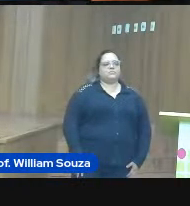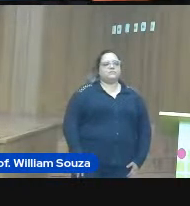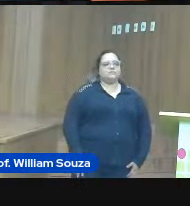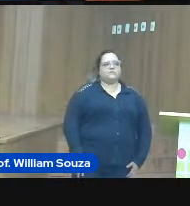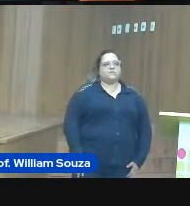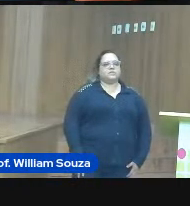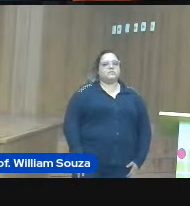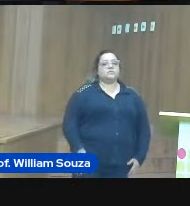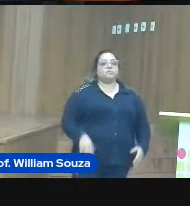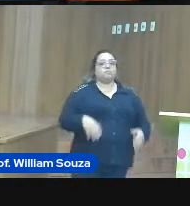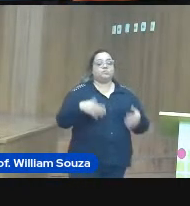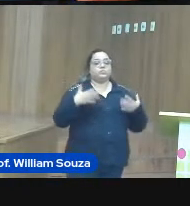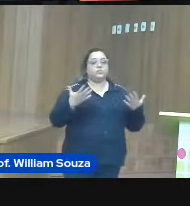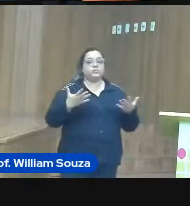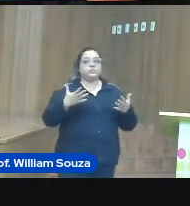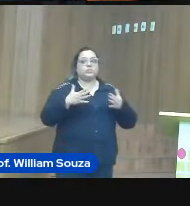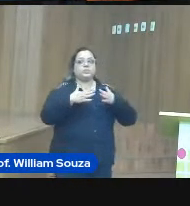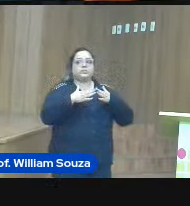Jornada nas Estrelas,